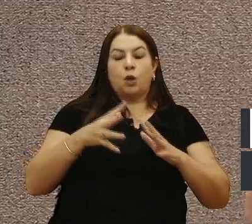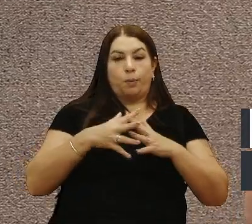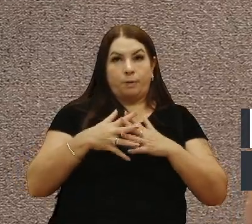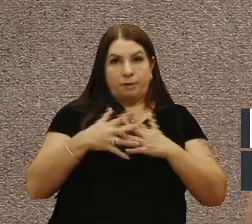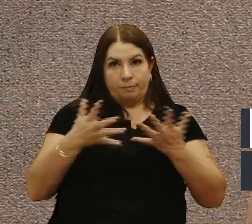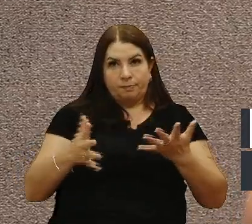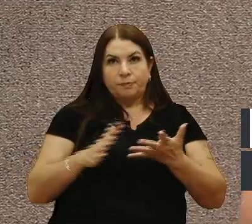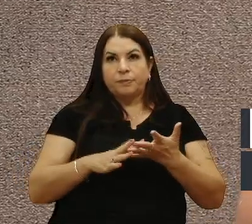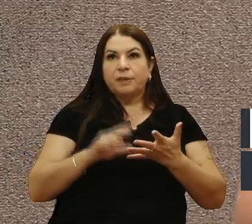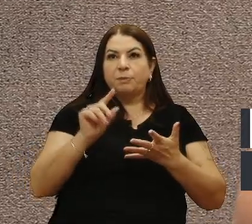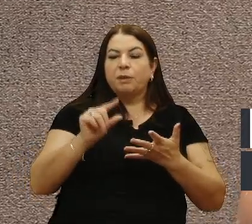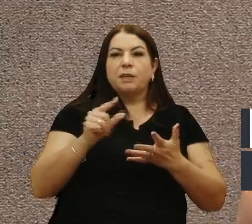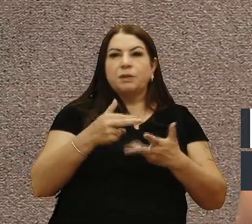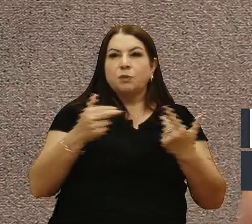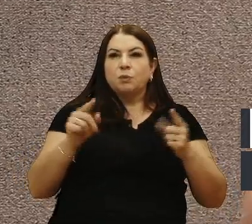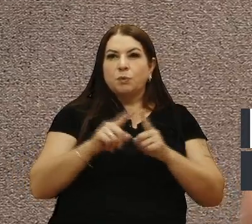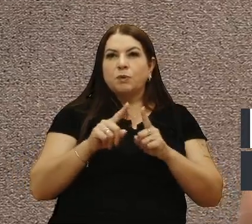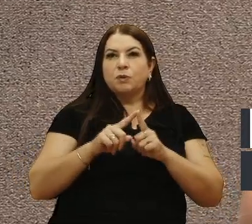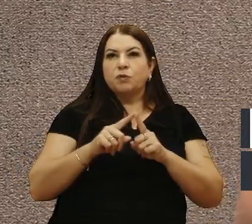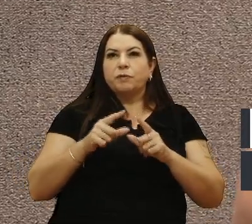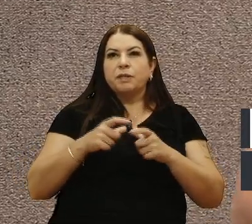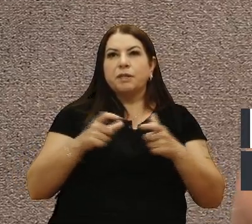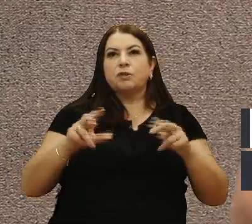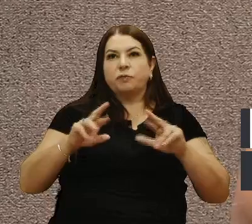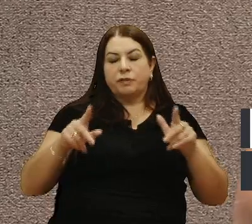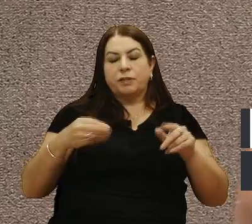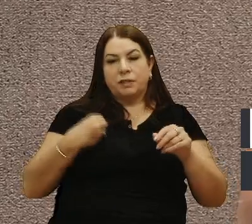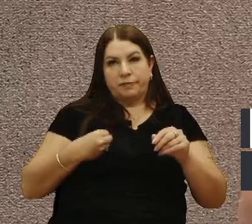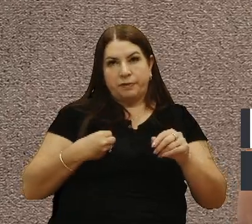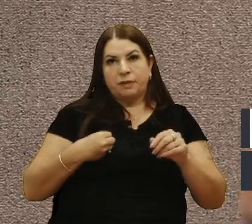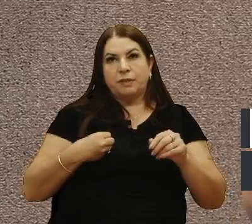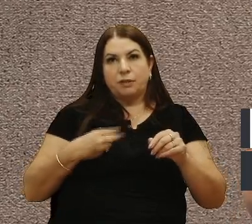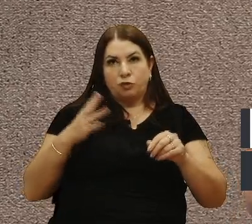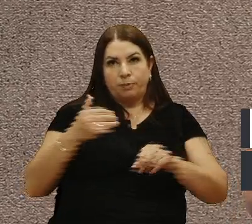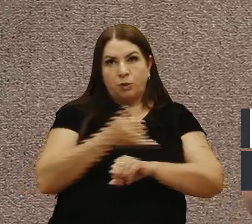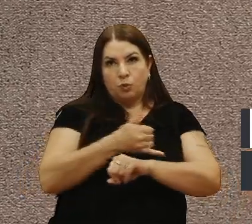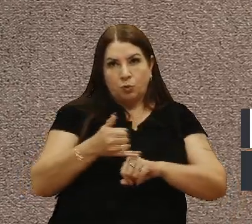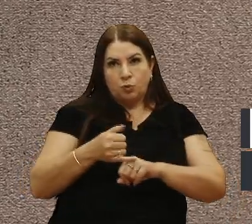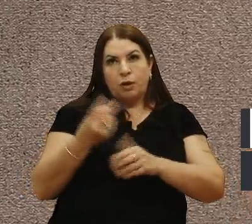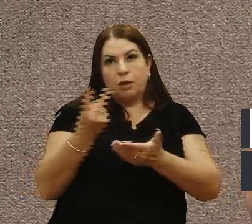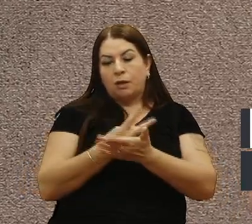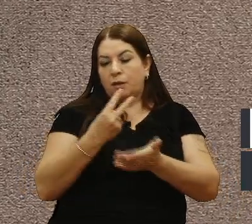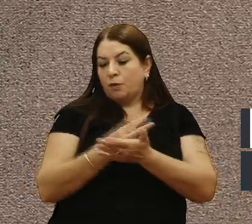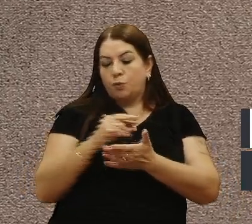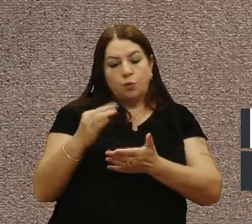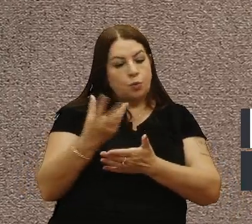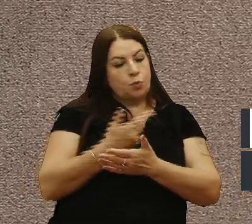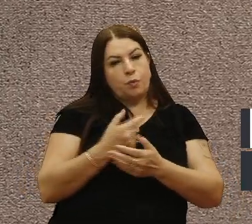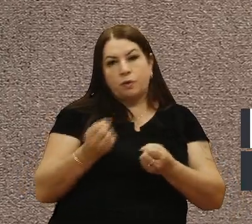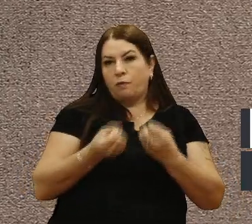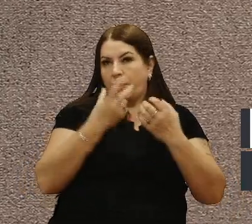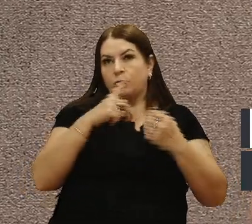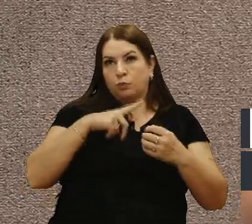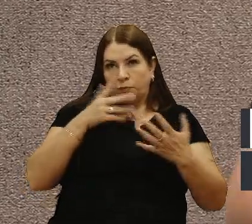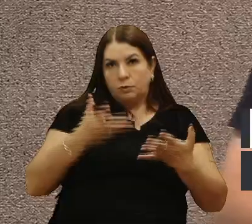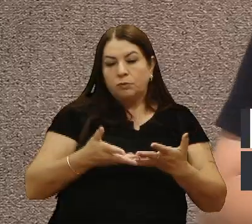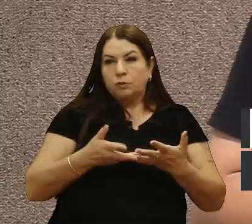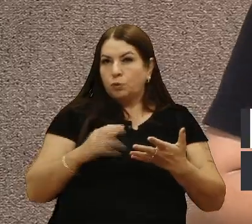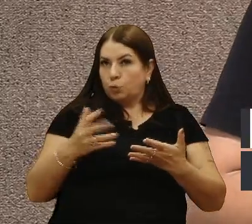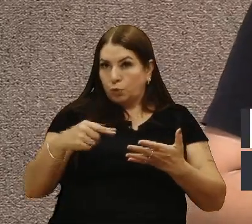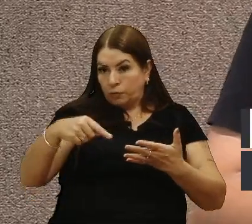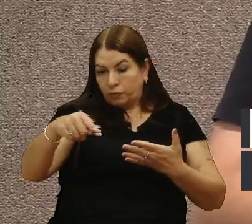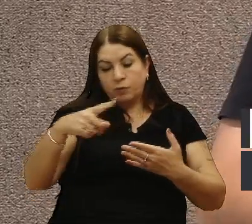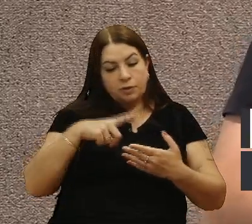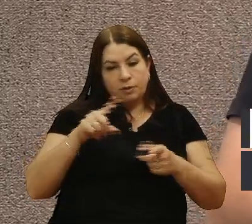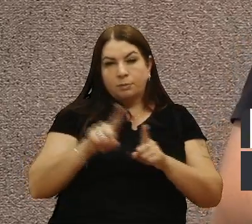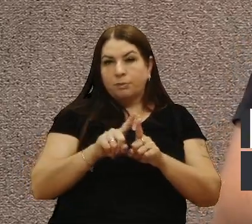Então, pequenas medidas tiveram uma grande diferença na vida de quem passou lá na festa. Erros, todas as edições que passaram tiveram e todas que virão vão